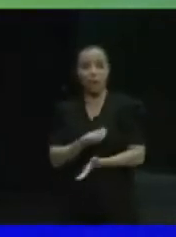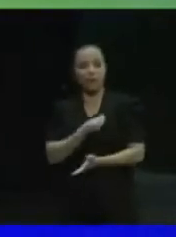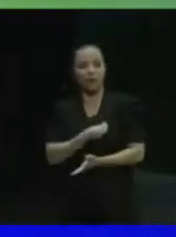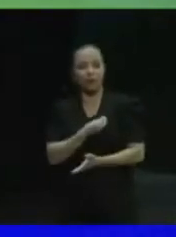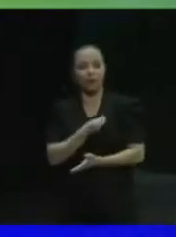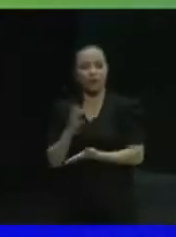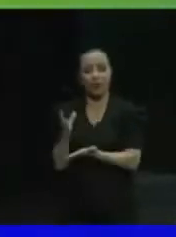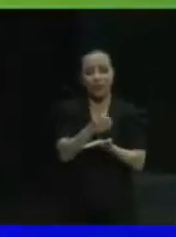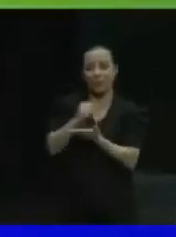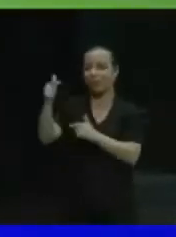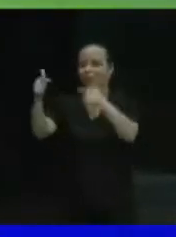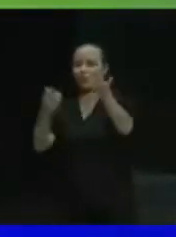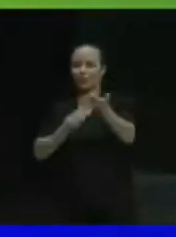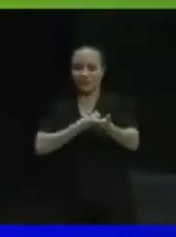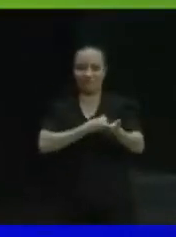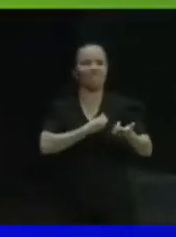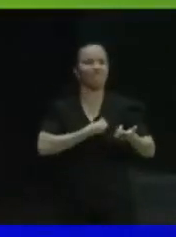outros.